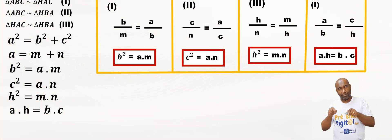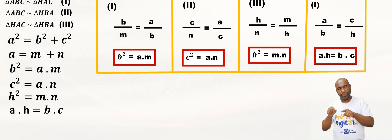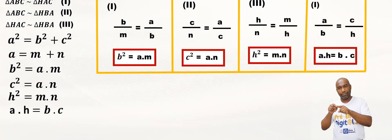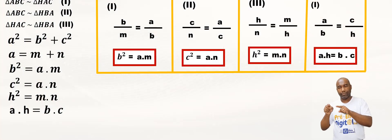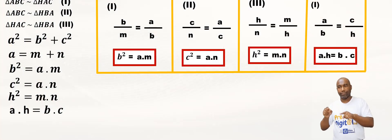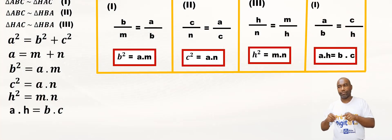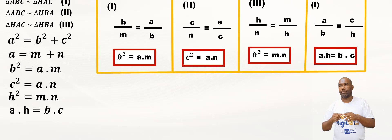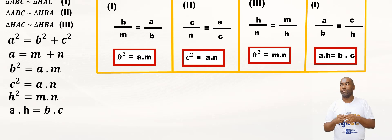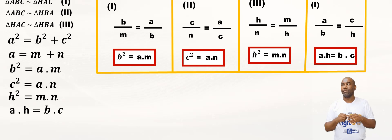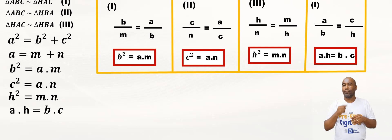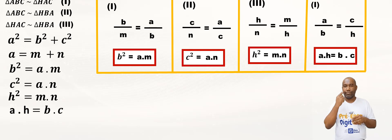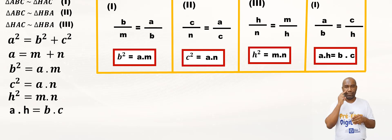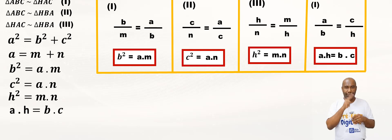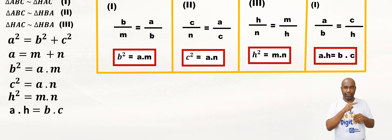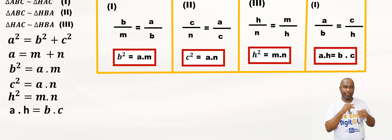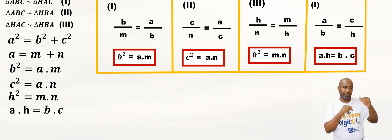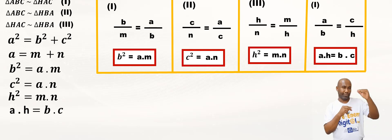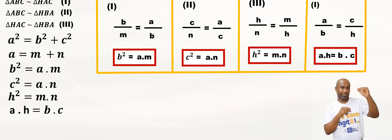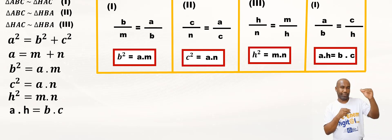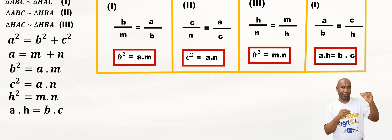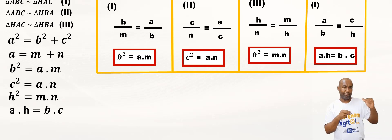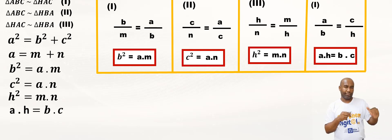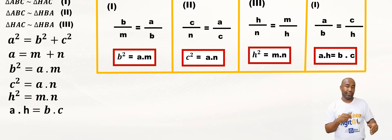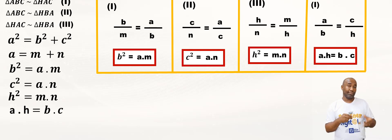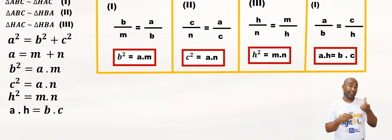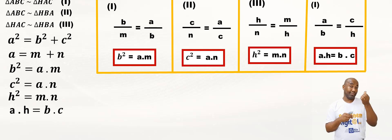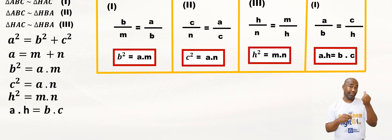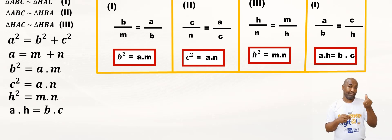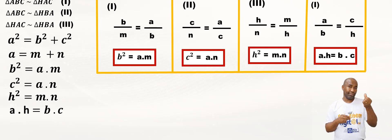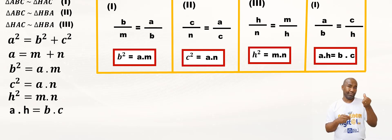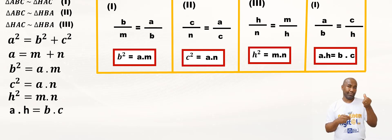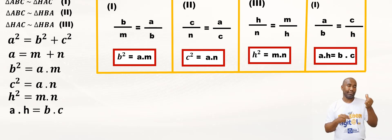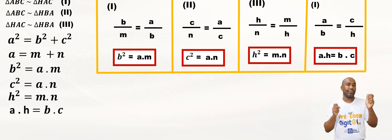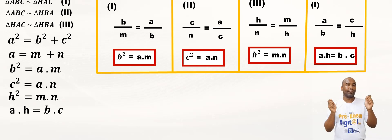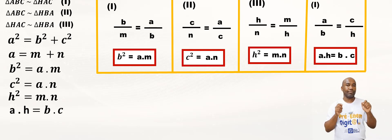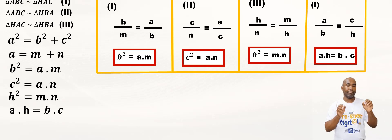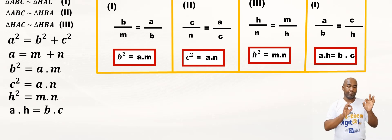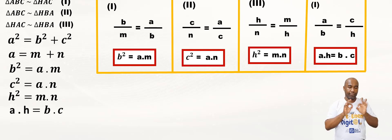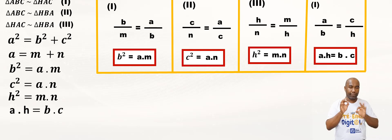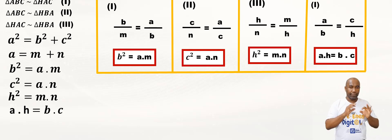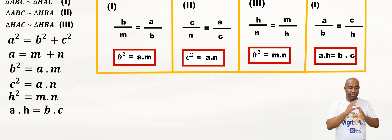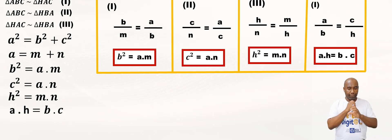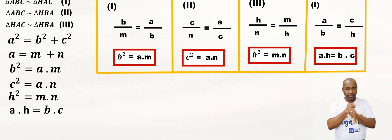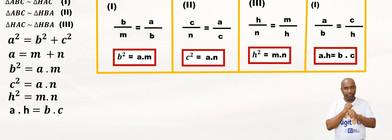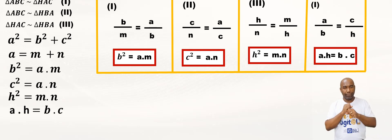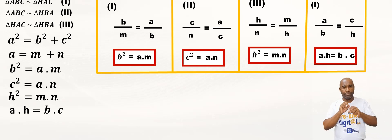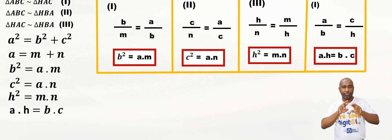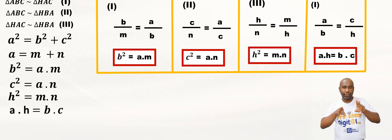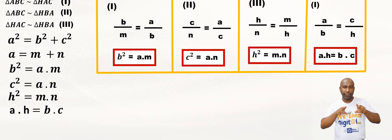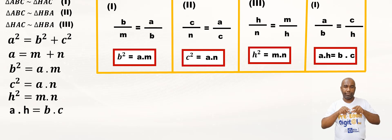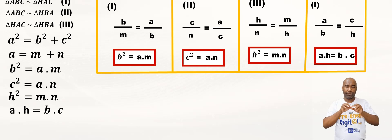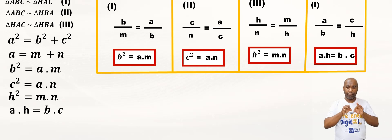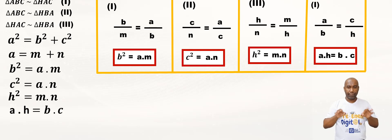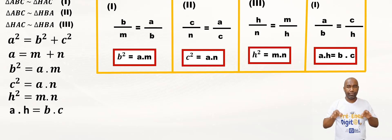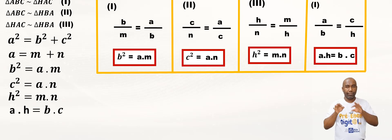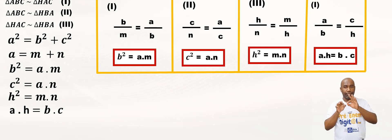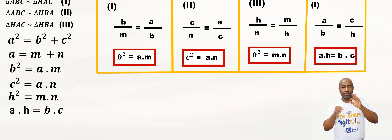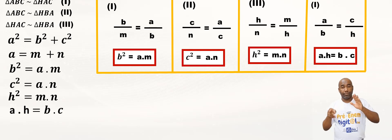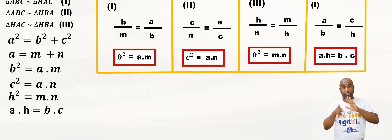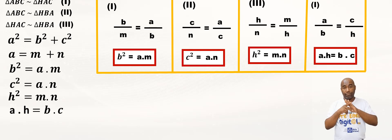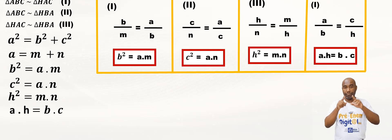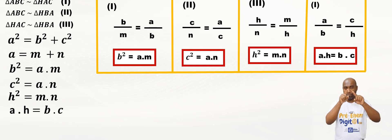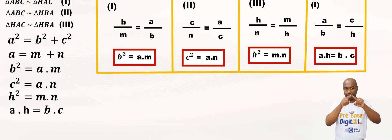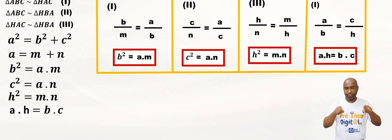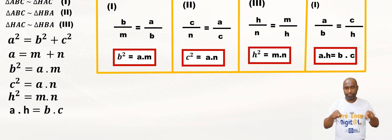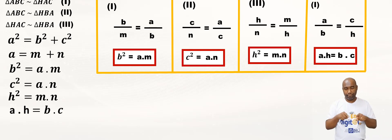e Vamos lavar ela Ei repara Eu tenho seis relações seis fórmula asinhas que sai das relações métricas do triângulo retângulo